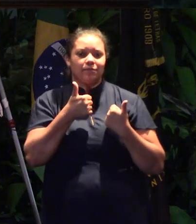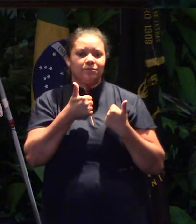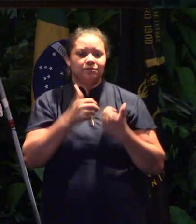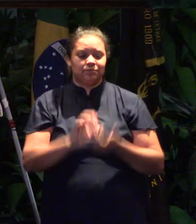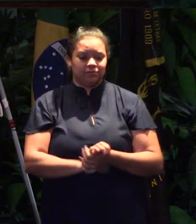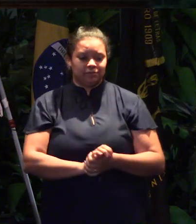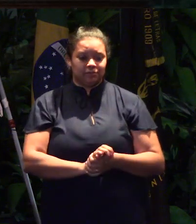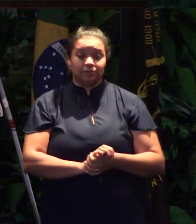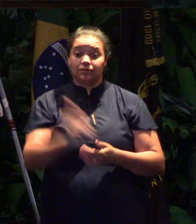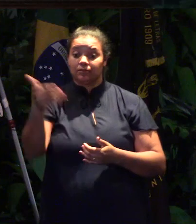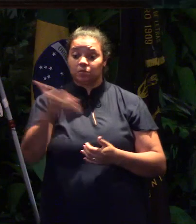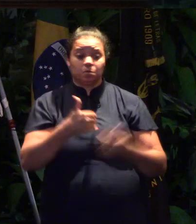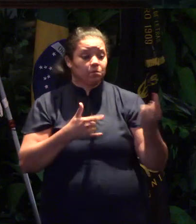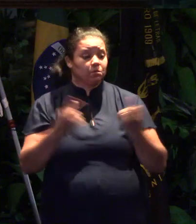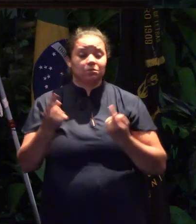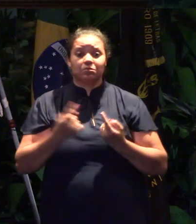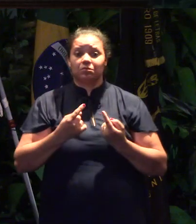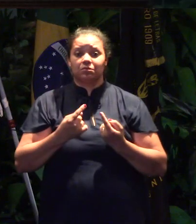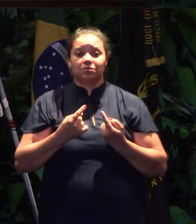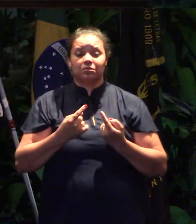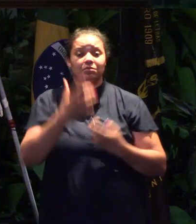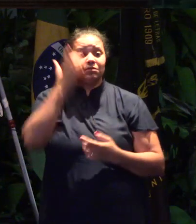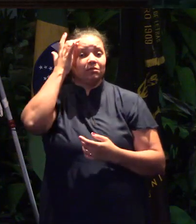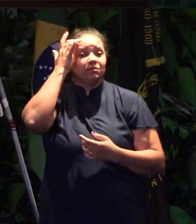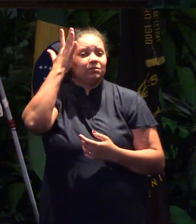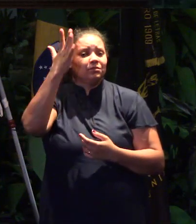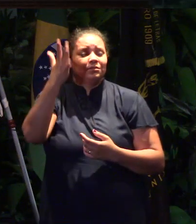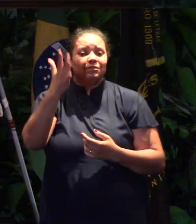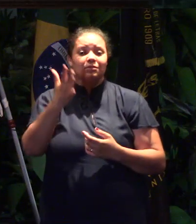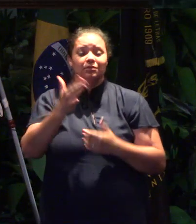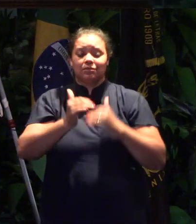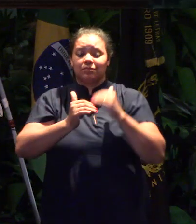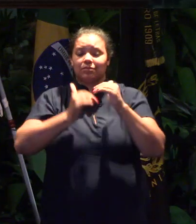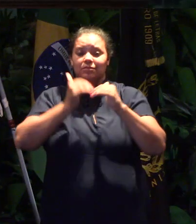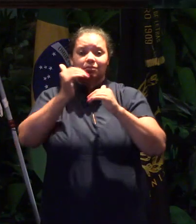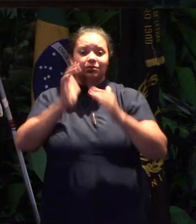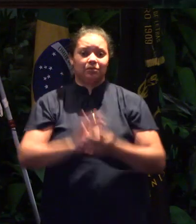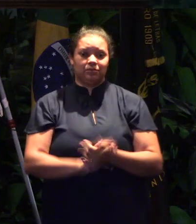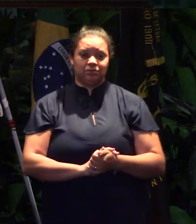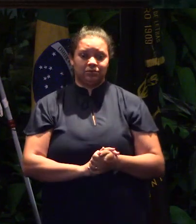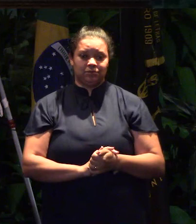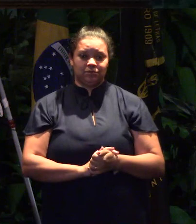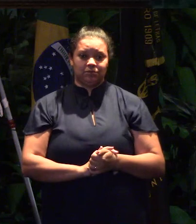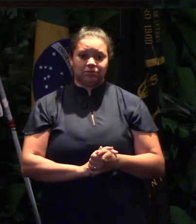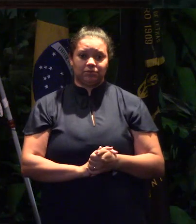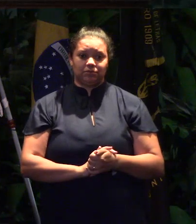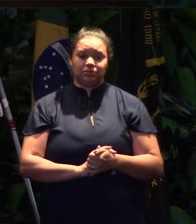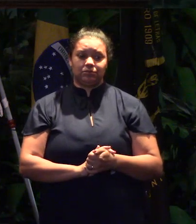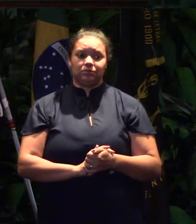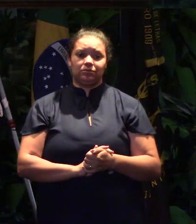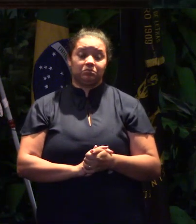Quando chegam assim, eu acho que as coisas fluem muito, com muito mais facilidade. Então, é